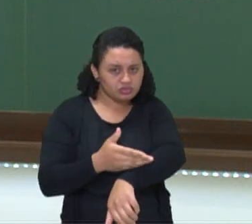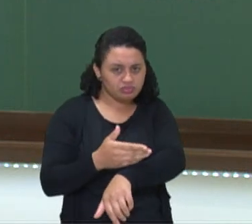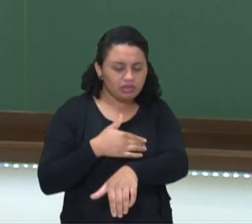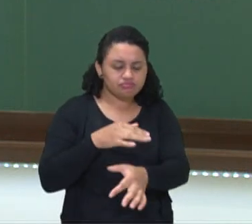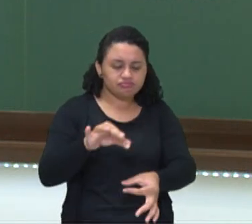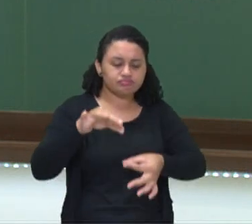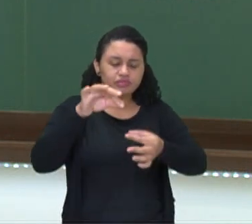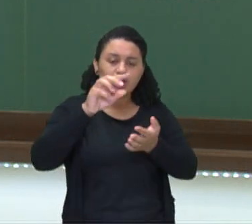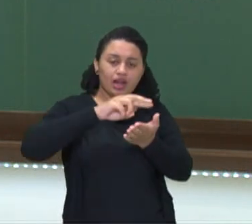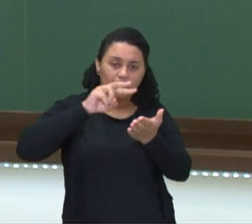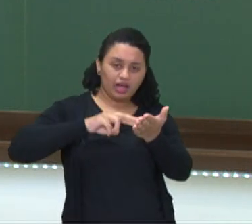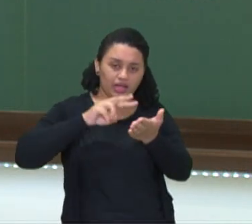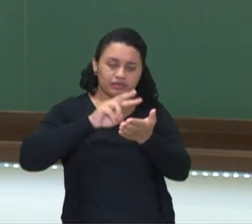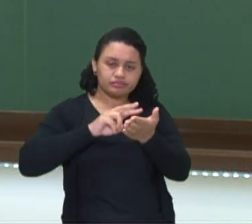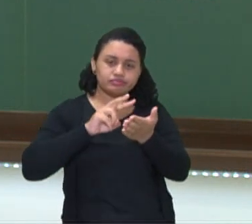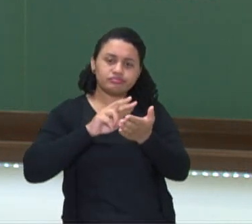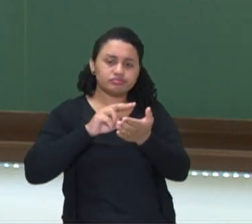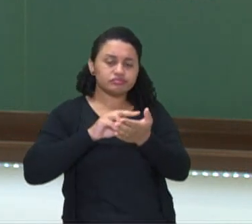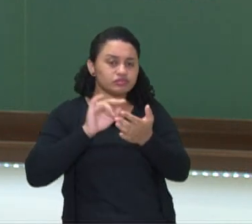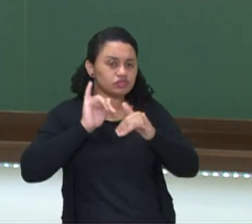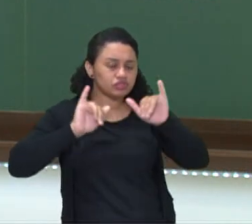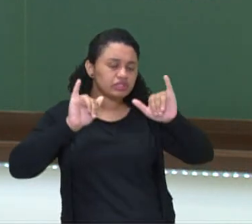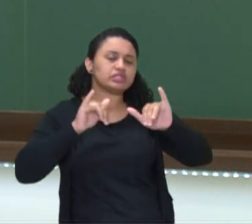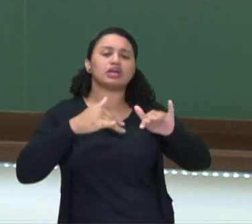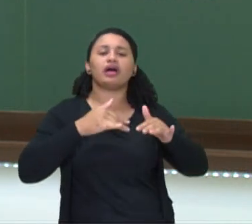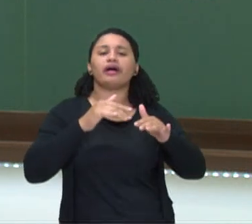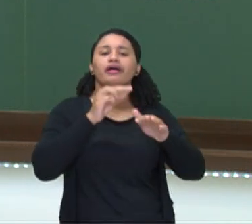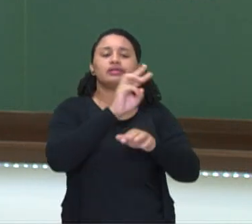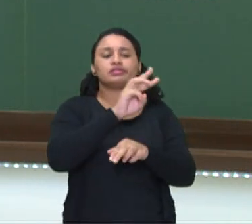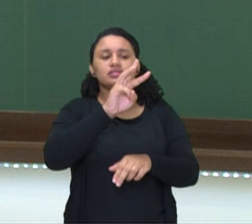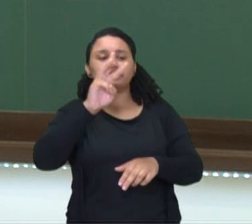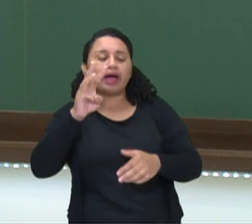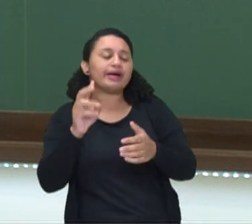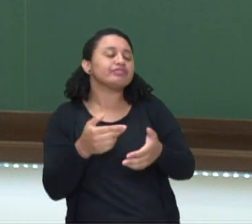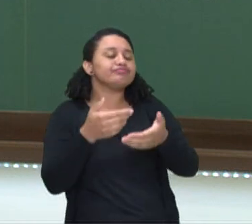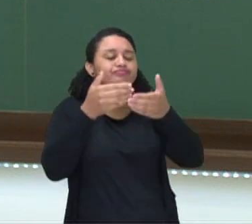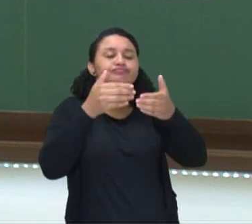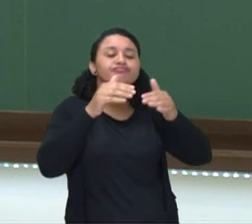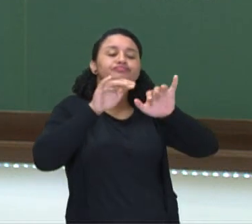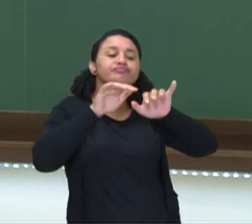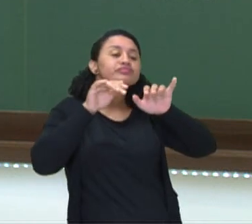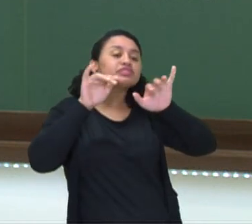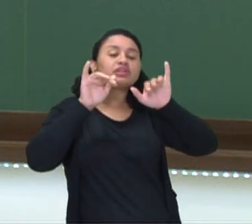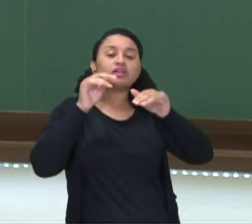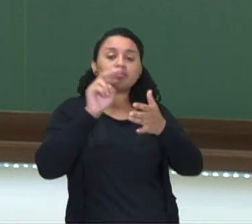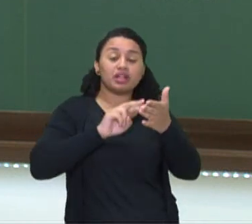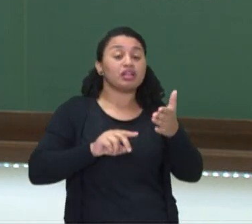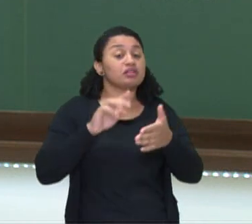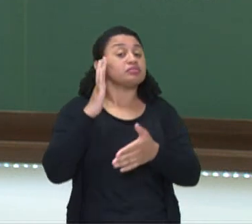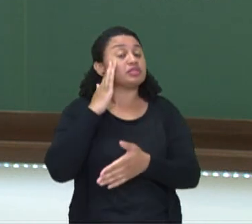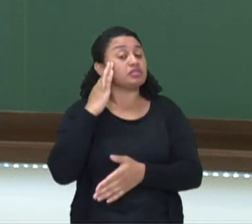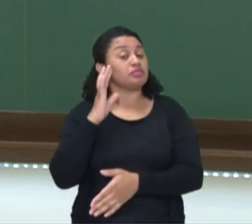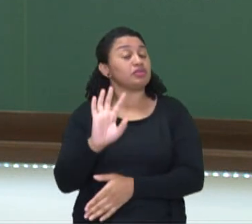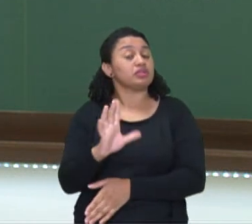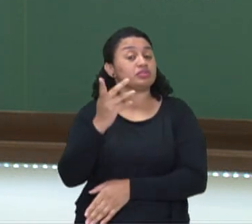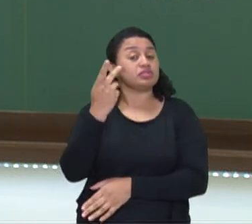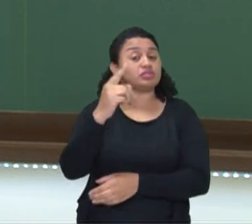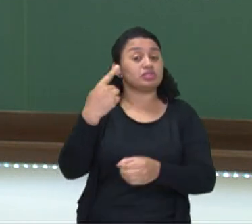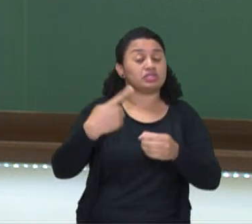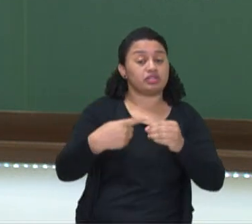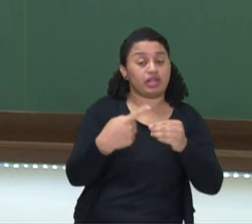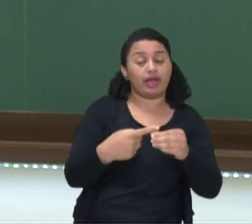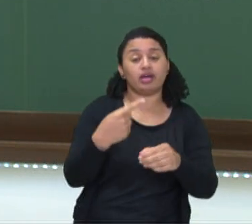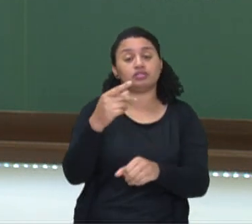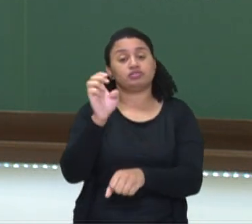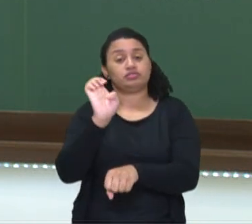ouvir notícias? Você acessa sites para saber o que está acontecendo na sua cidade, no seu estado, no mundo? Ou